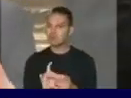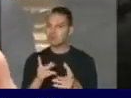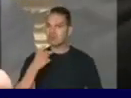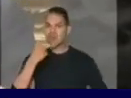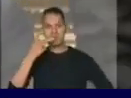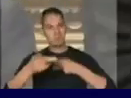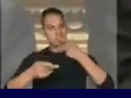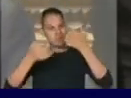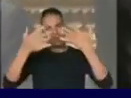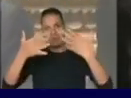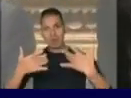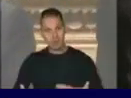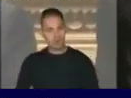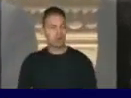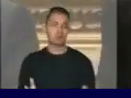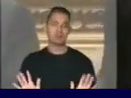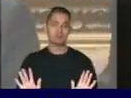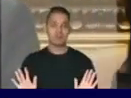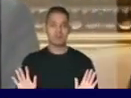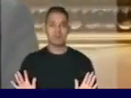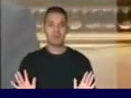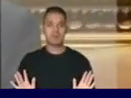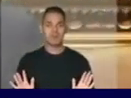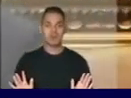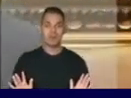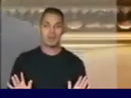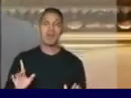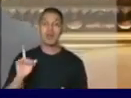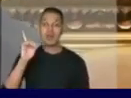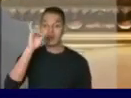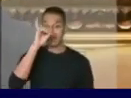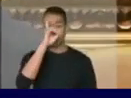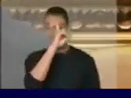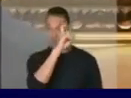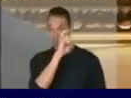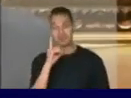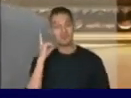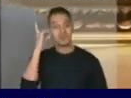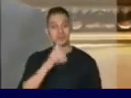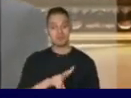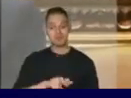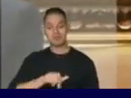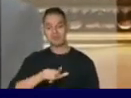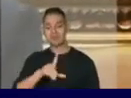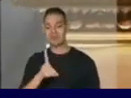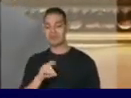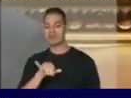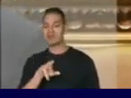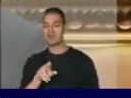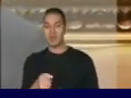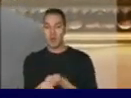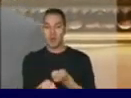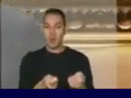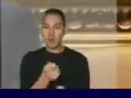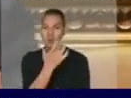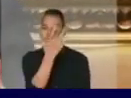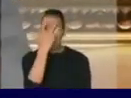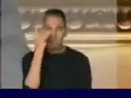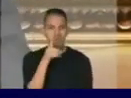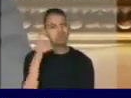agora, que querem ter a oportunidade de falar. É difícil, deputado Valdir, a gente controlar o que o deputado vai